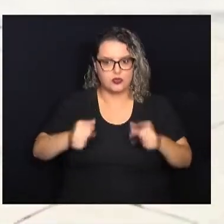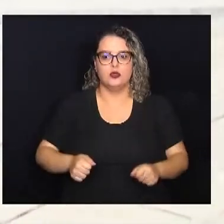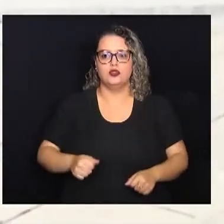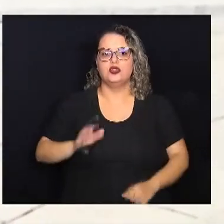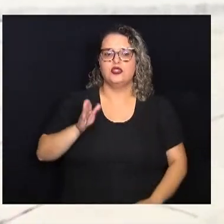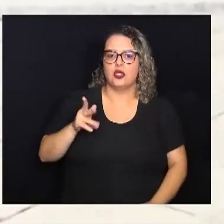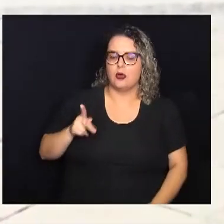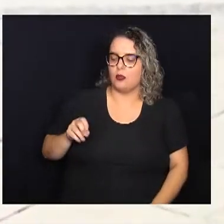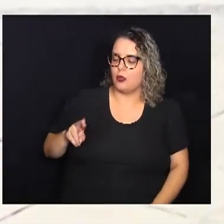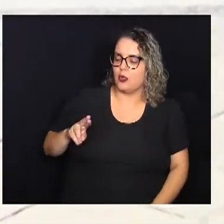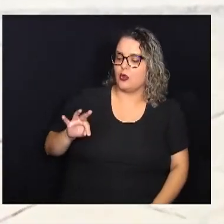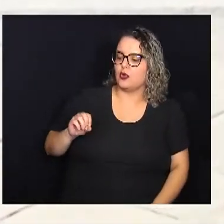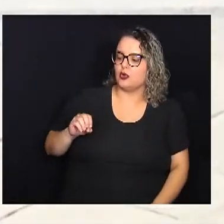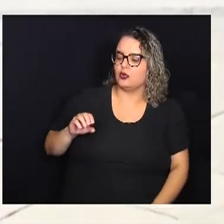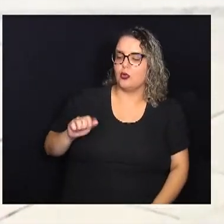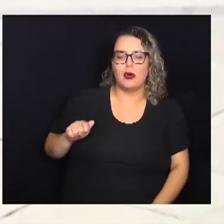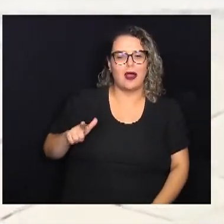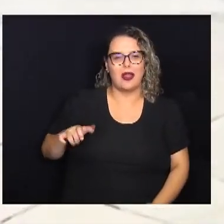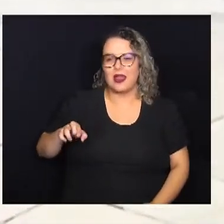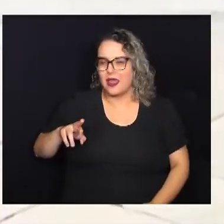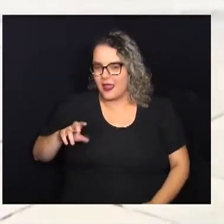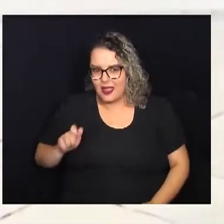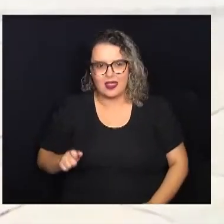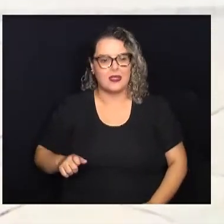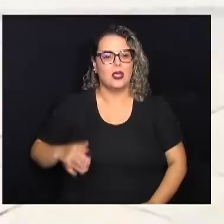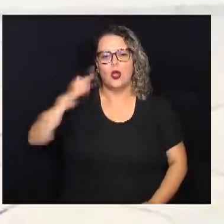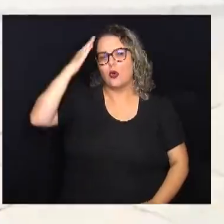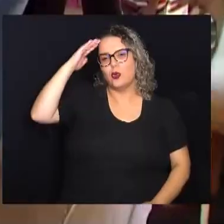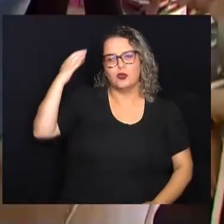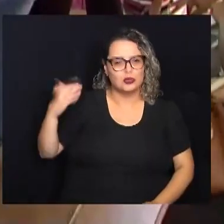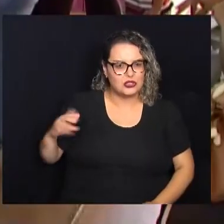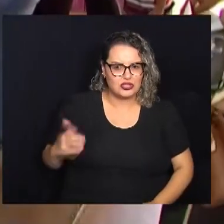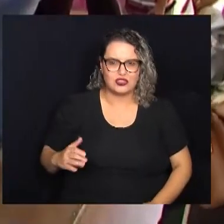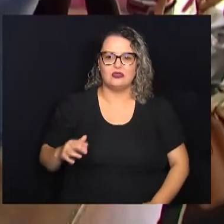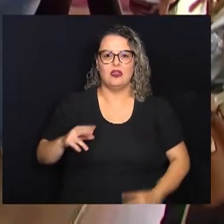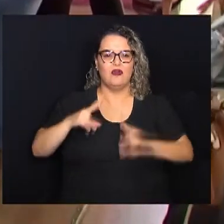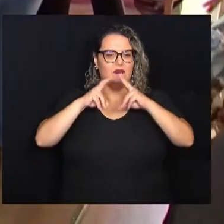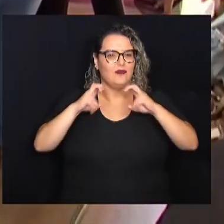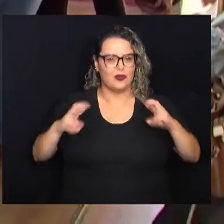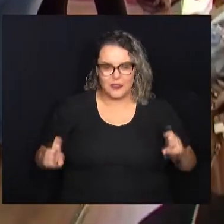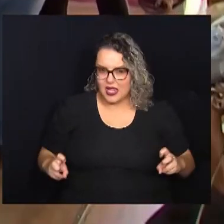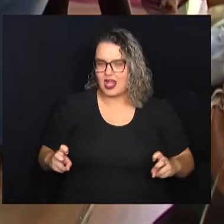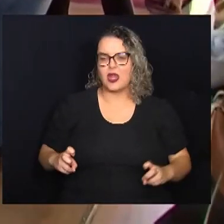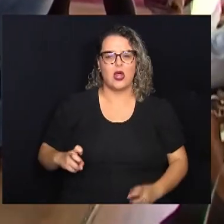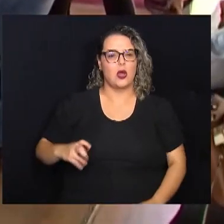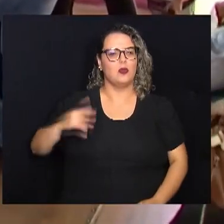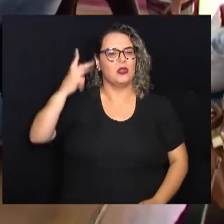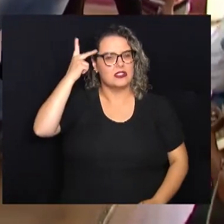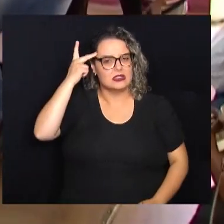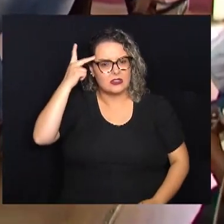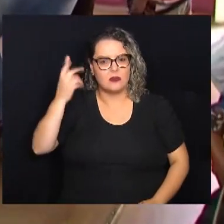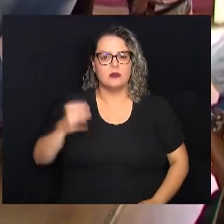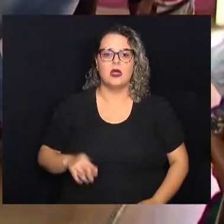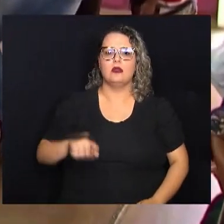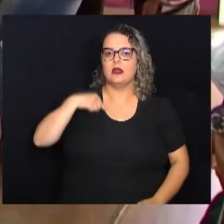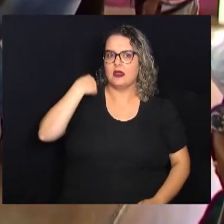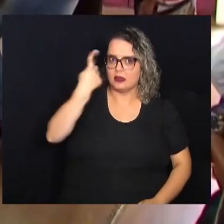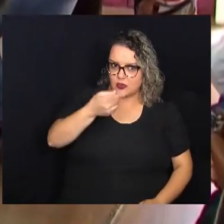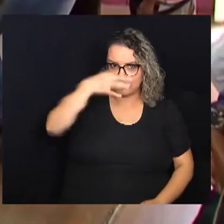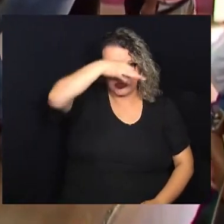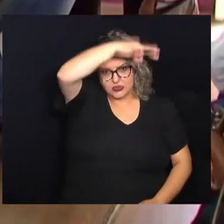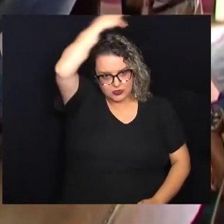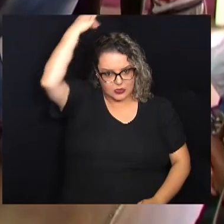Alegre, Curitiba, Florianópolis, São Paulo, agora em Campinas. E daqui a gente vai para Vitória na semana que vem no Espírito Santo. E você tá em todas, Fernando?